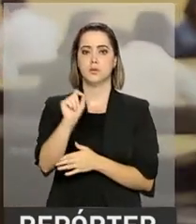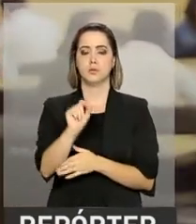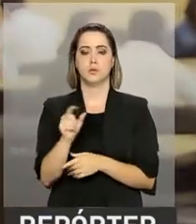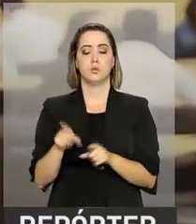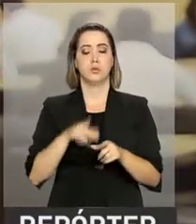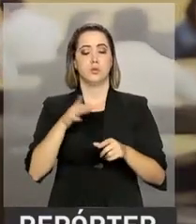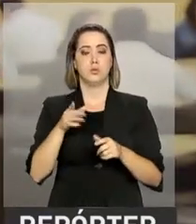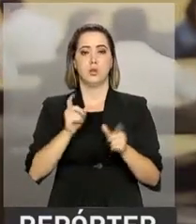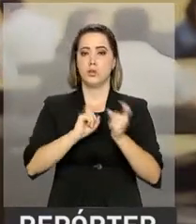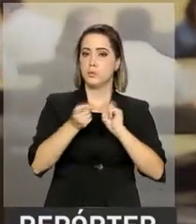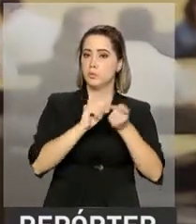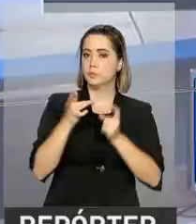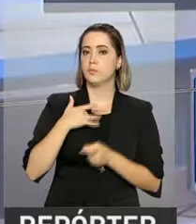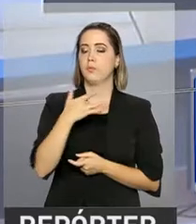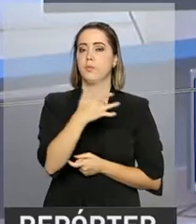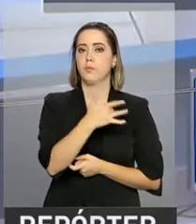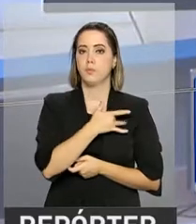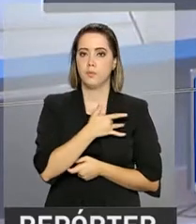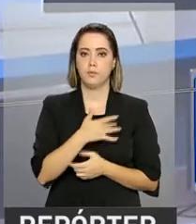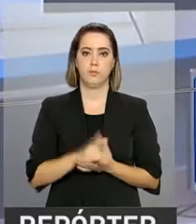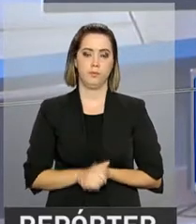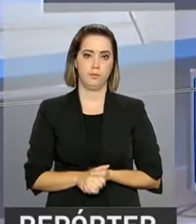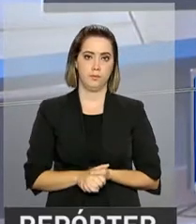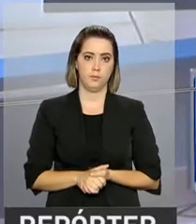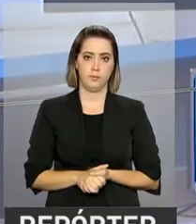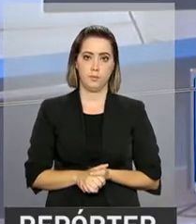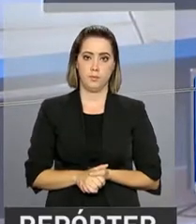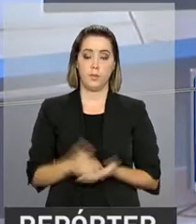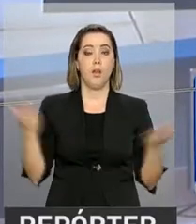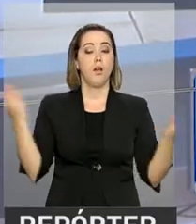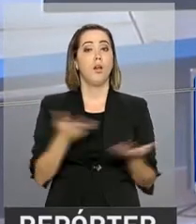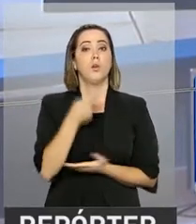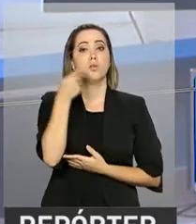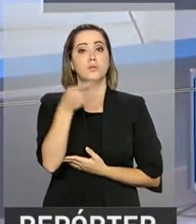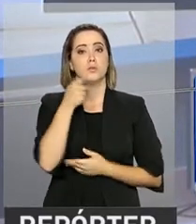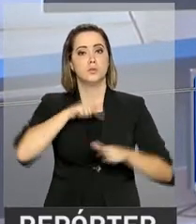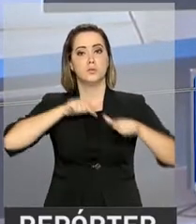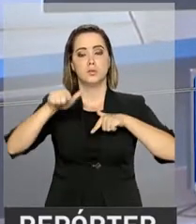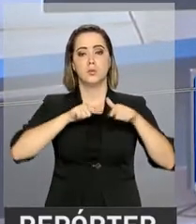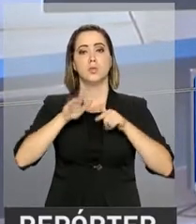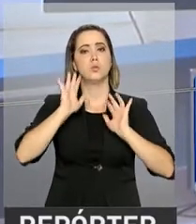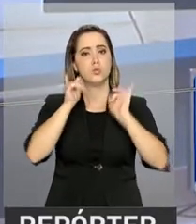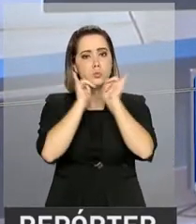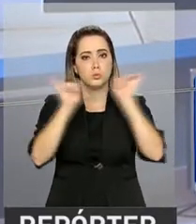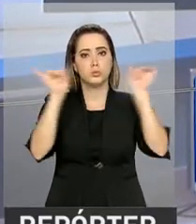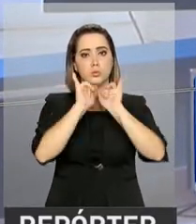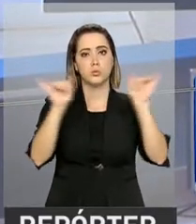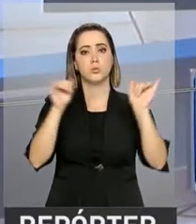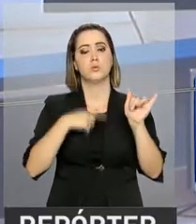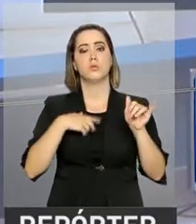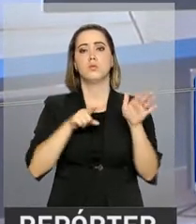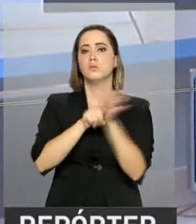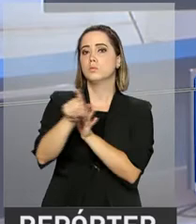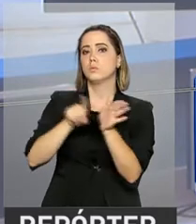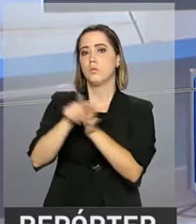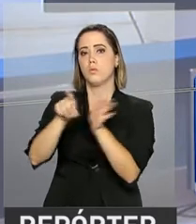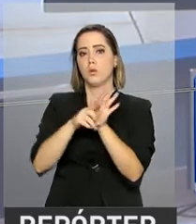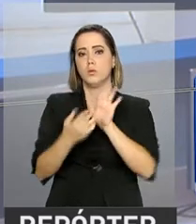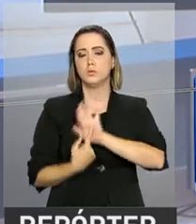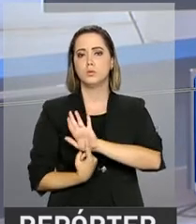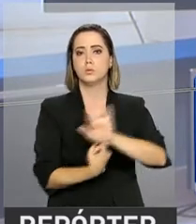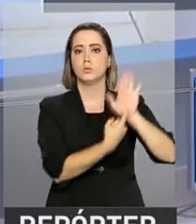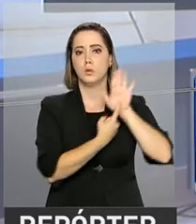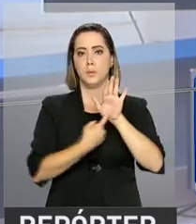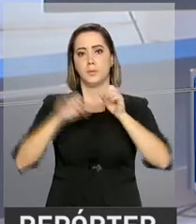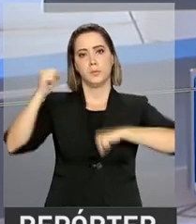gestão de saúde desses trabalhadores. Falando em trabalhadores, foi divulgada agora há pouco uma pesquisa que mostra que a indústria